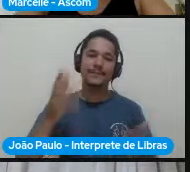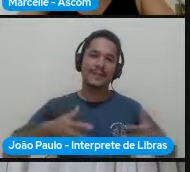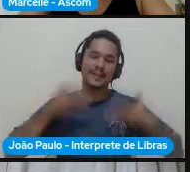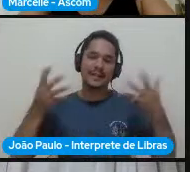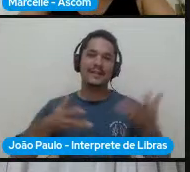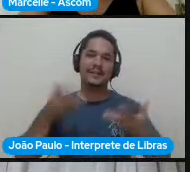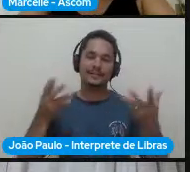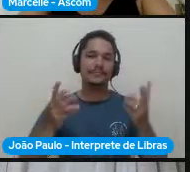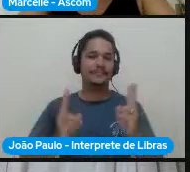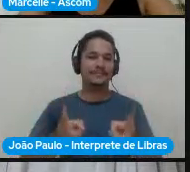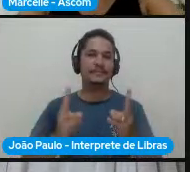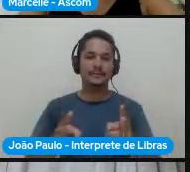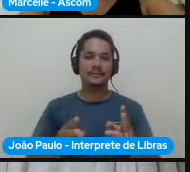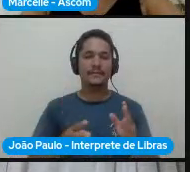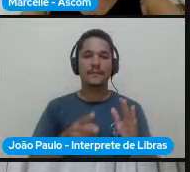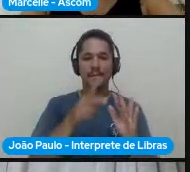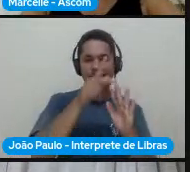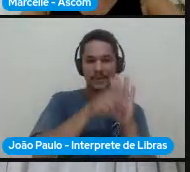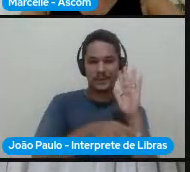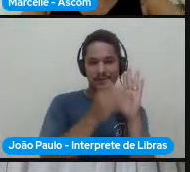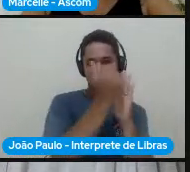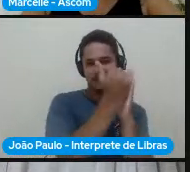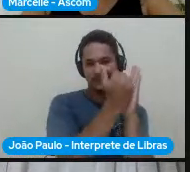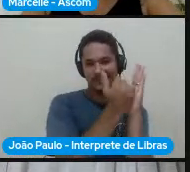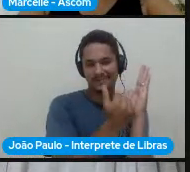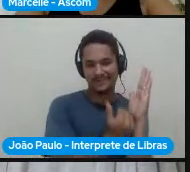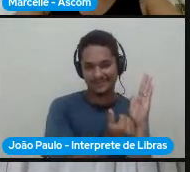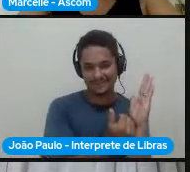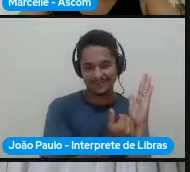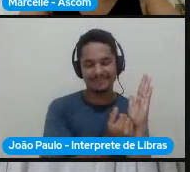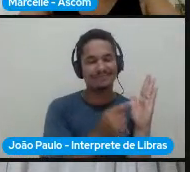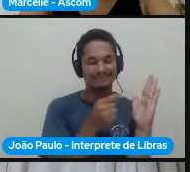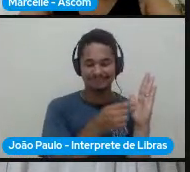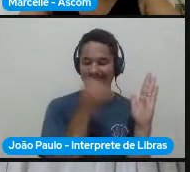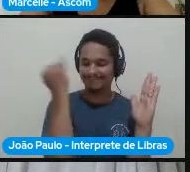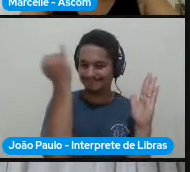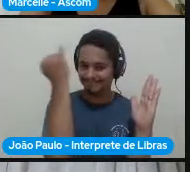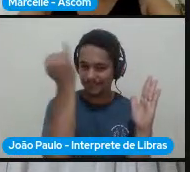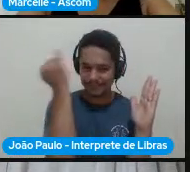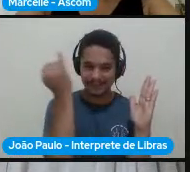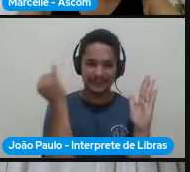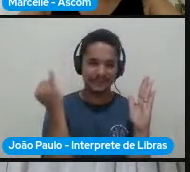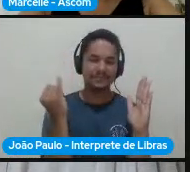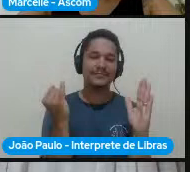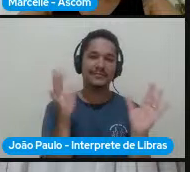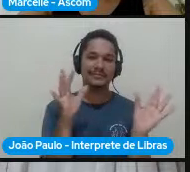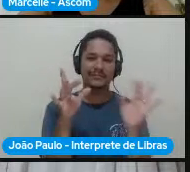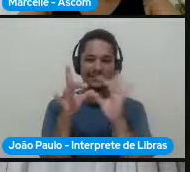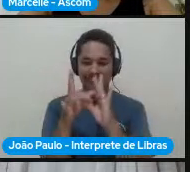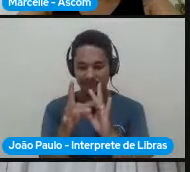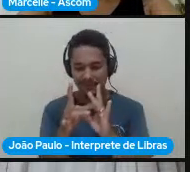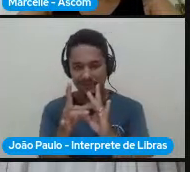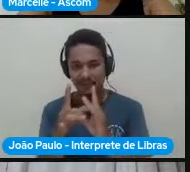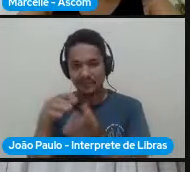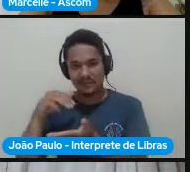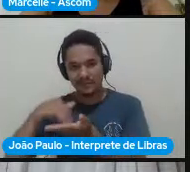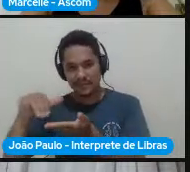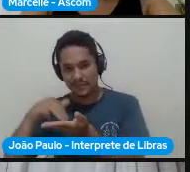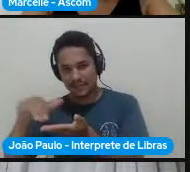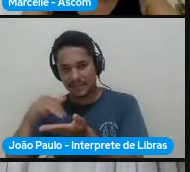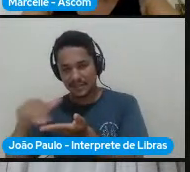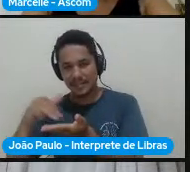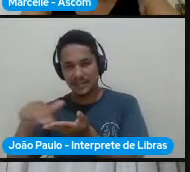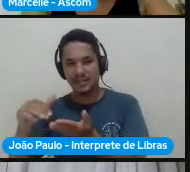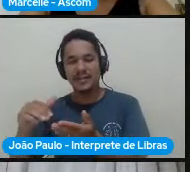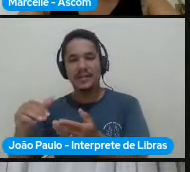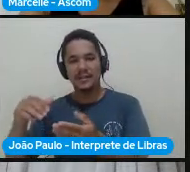continuidade, né, a esse programa que a gente acha super importante, que é desenvolvido aí com a parceria aí da Secretaria Municipal de